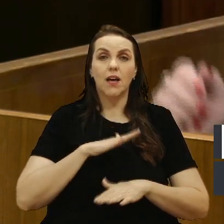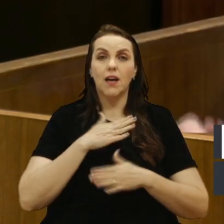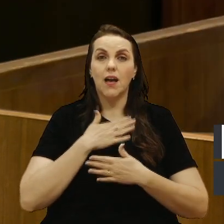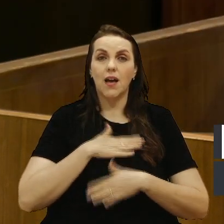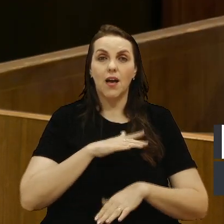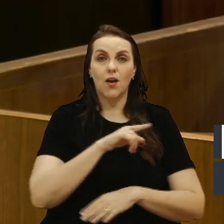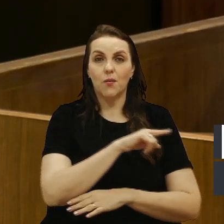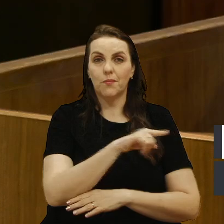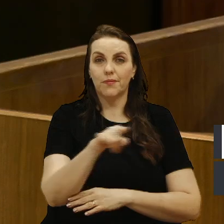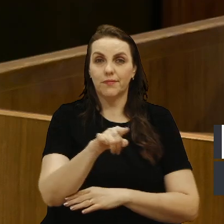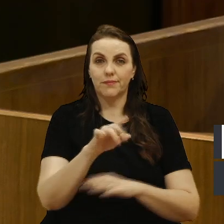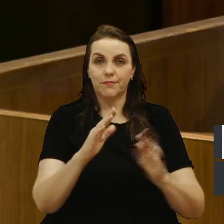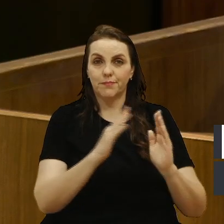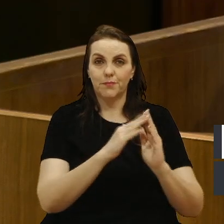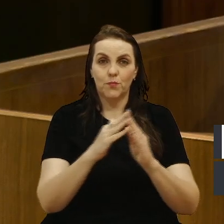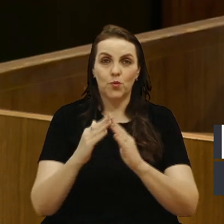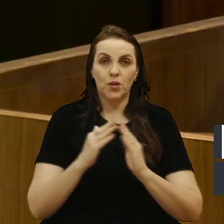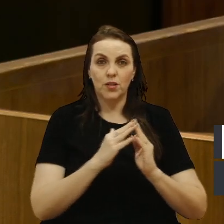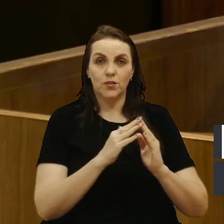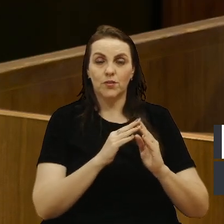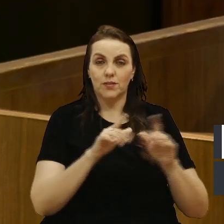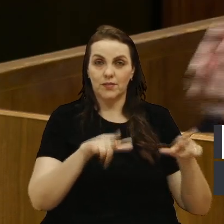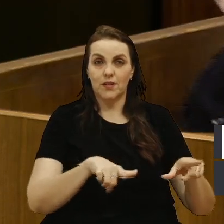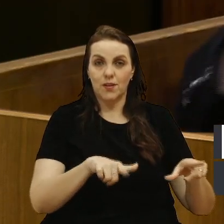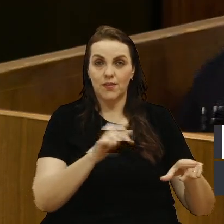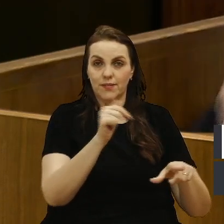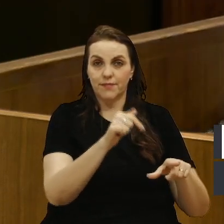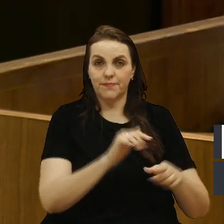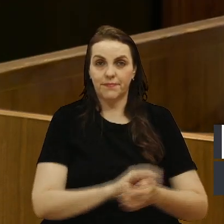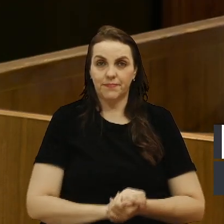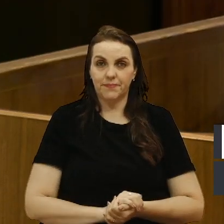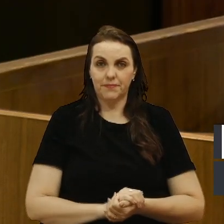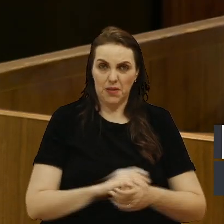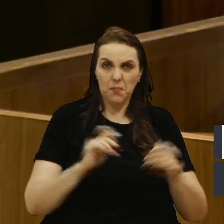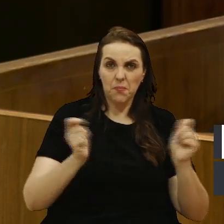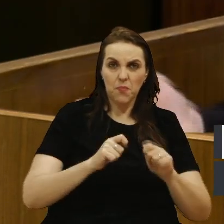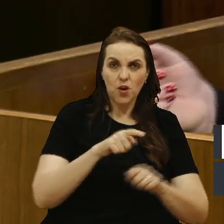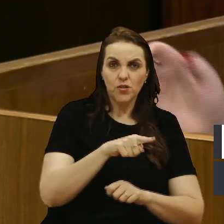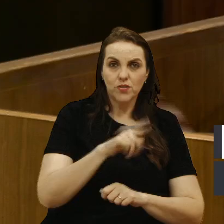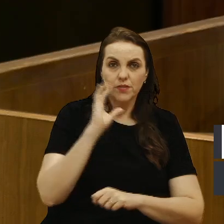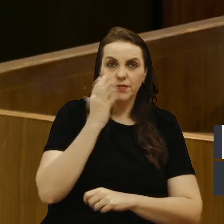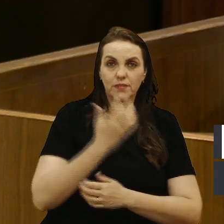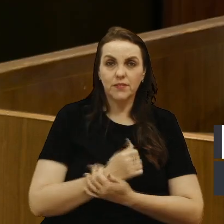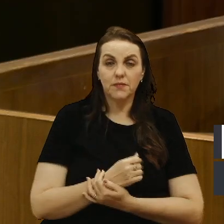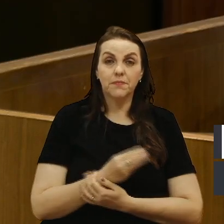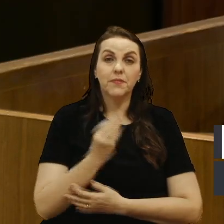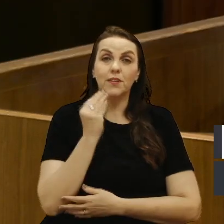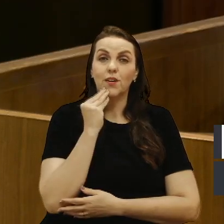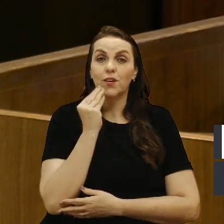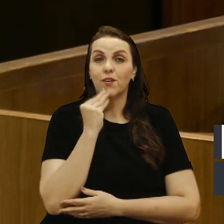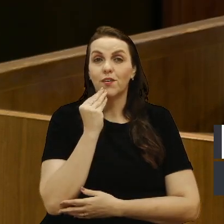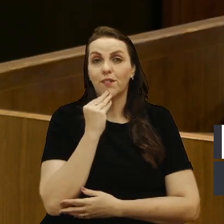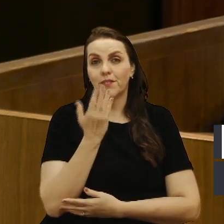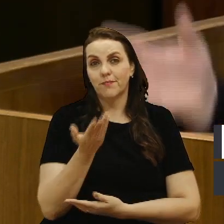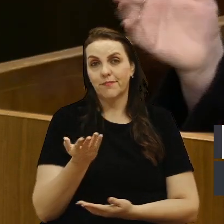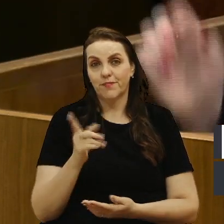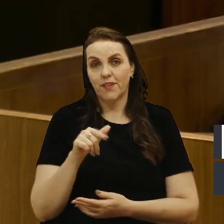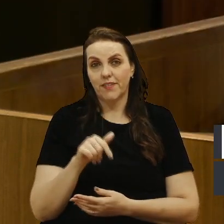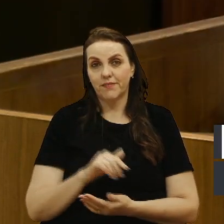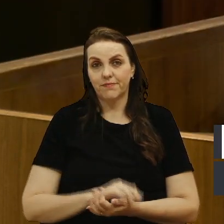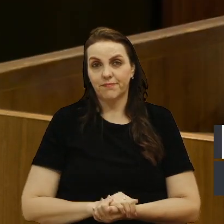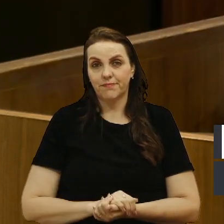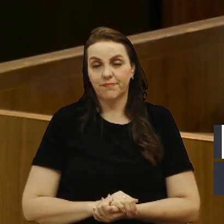os moradores da localidade. Isso é possível? Claro que é, né?